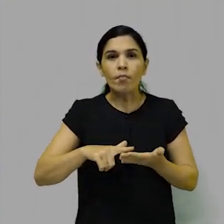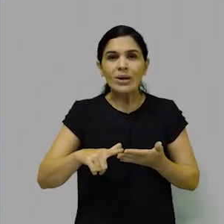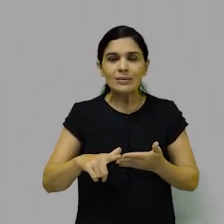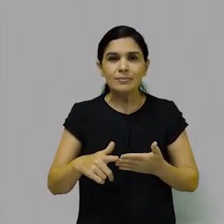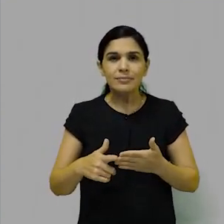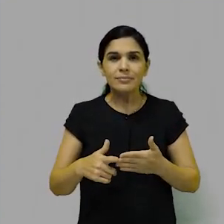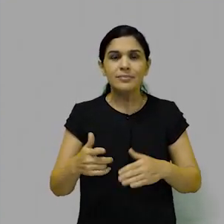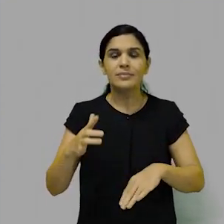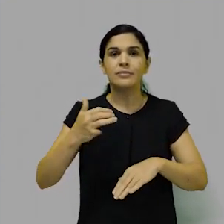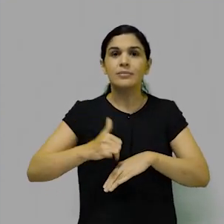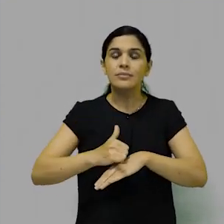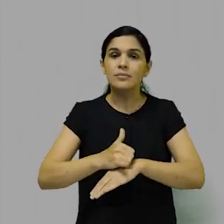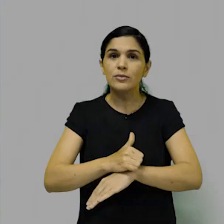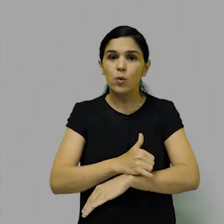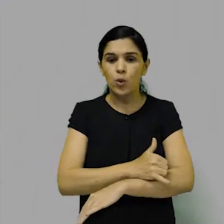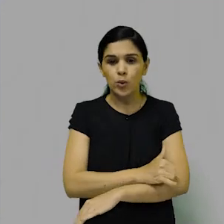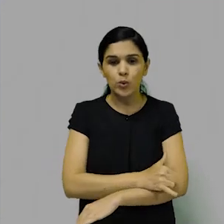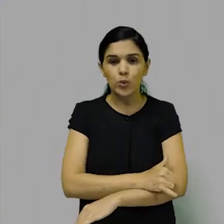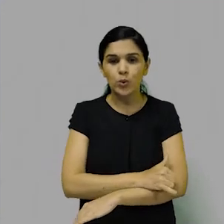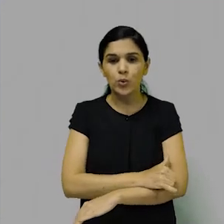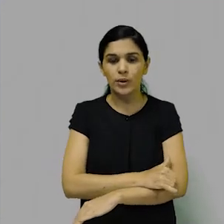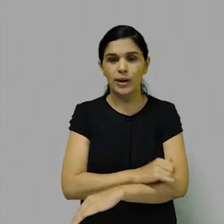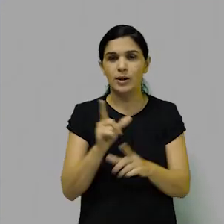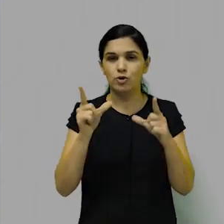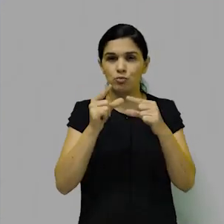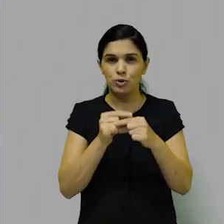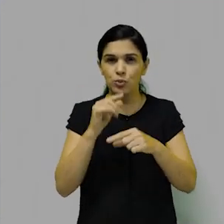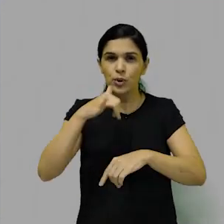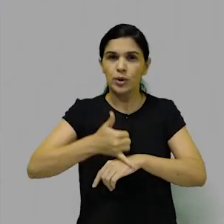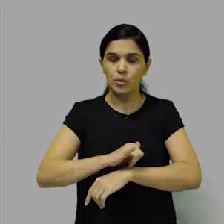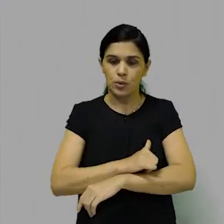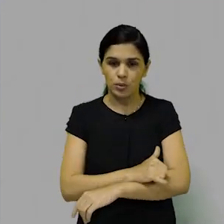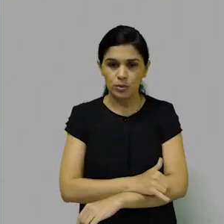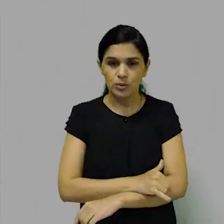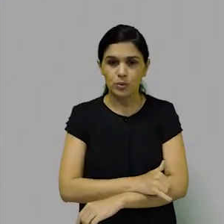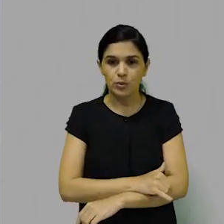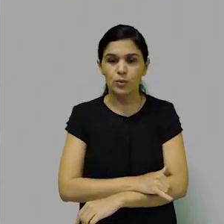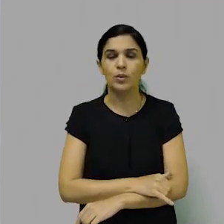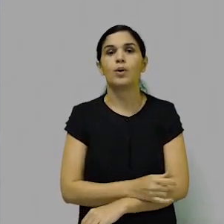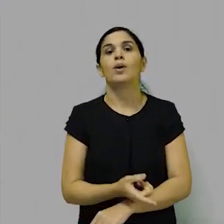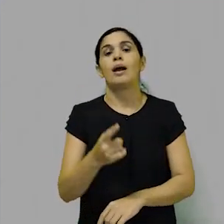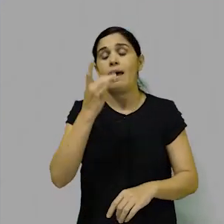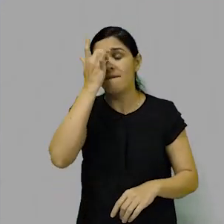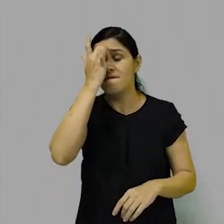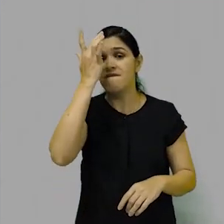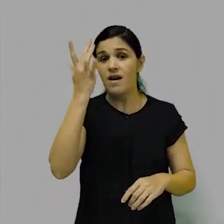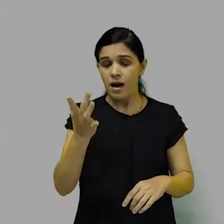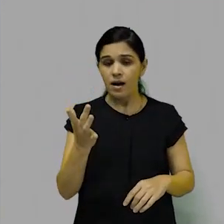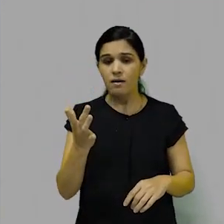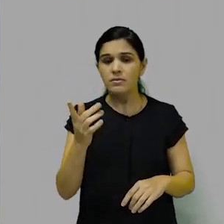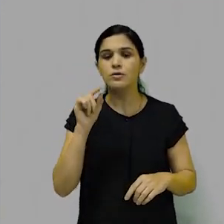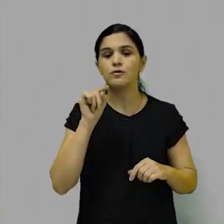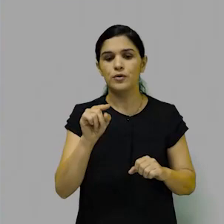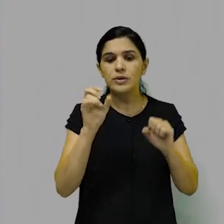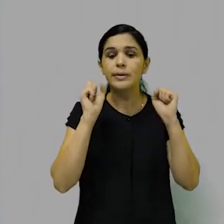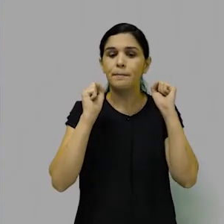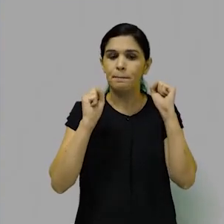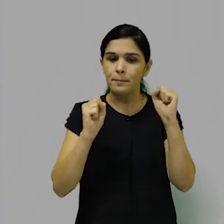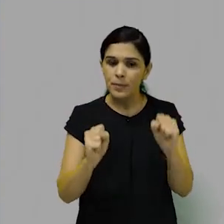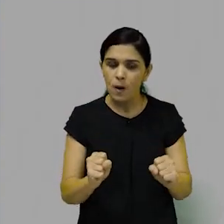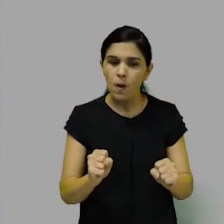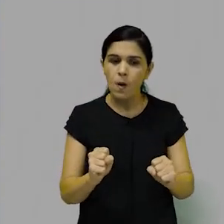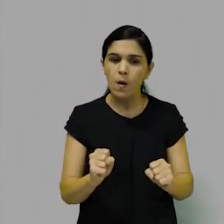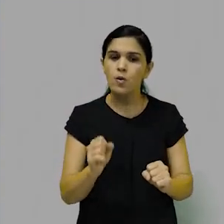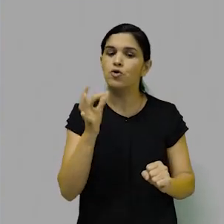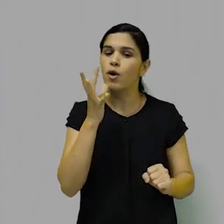ainda se sente confortável e acha fácil. Você poderia continuar por horas. Então está aqui um coração feliz e satisfeito na